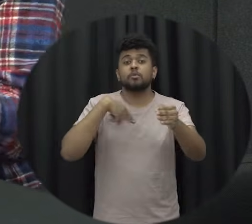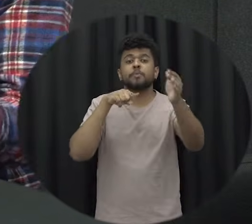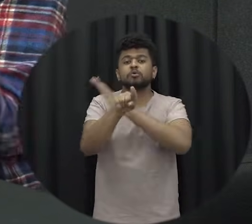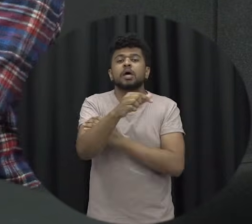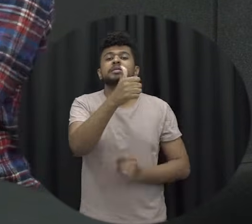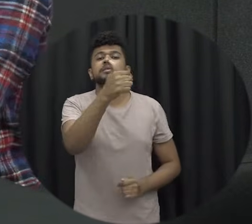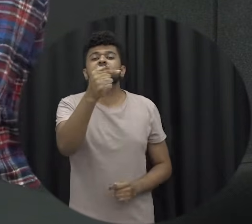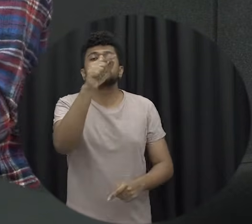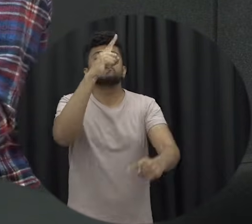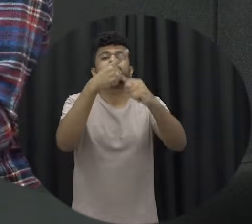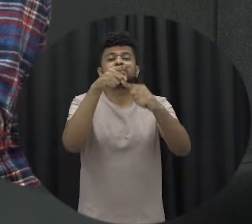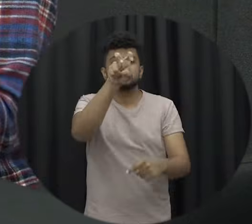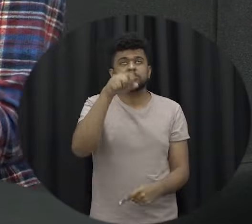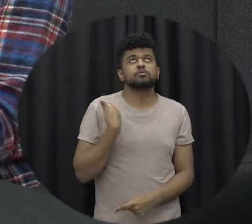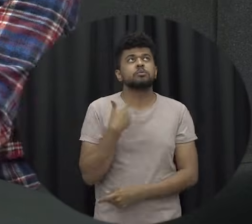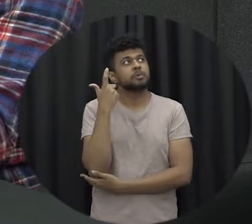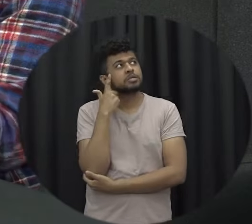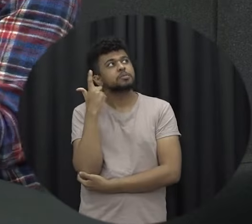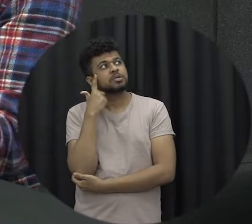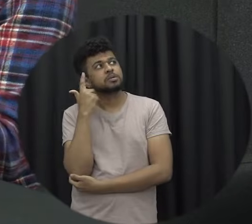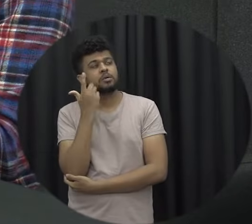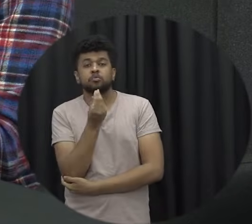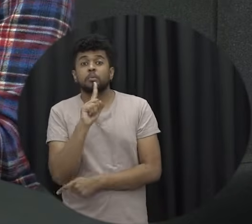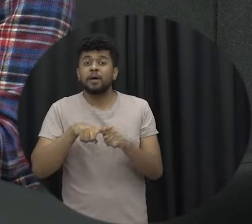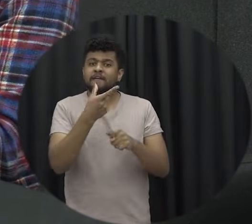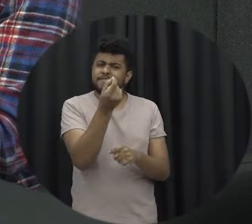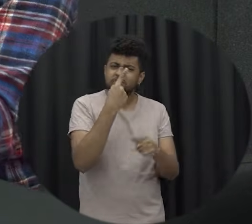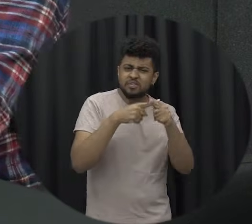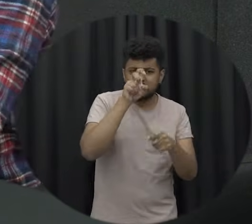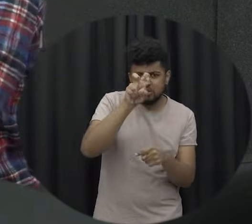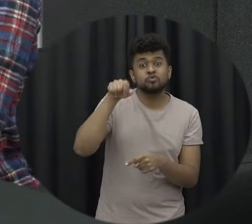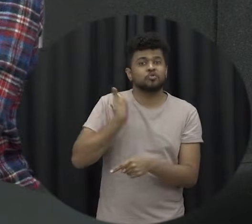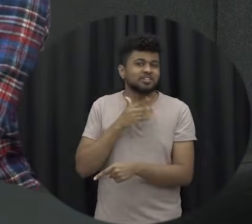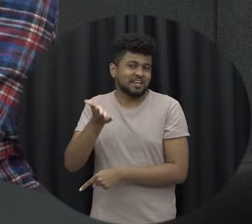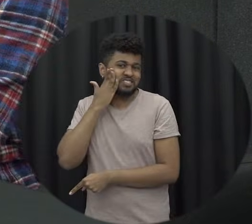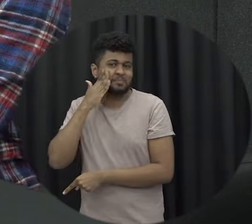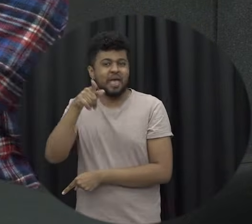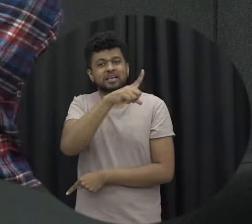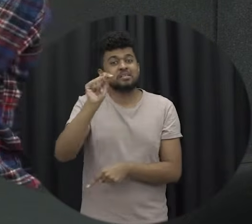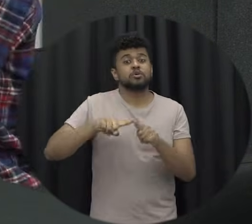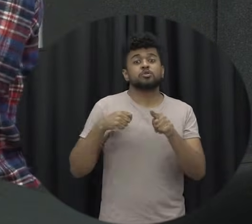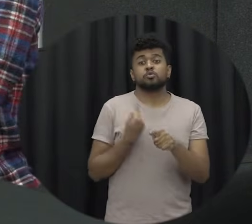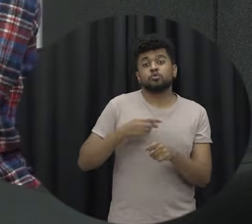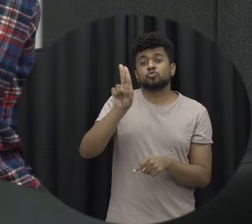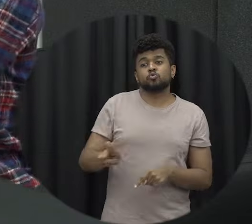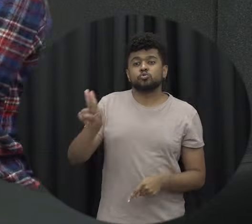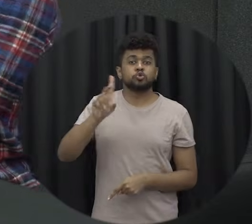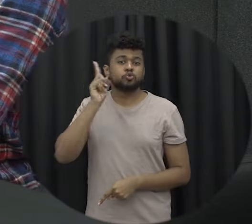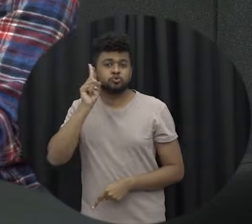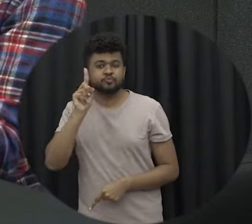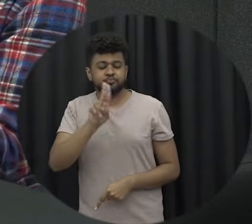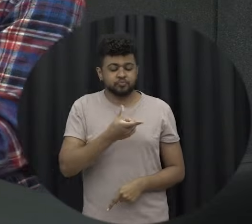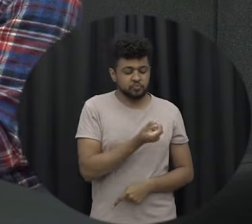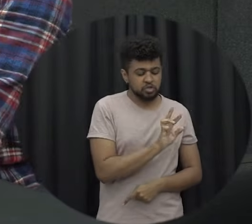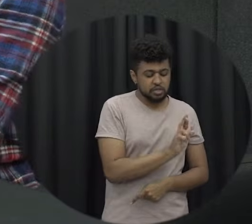aqui. Mas o 20 vezes 5 a gente sabe que é 100, porque a gente usa no nosso dia a dia notas de R$20 e vai ao